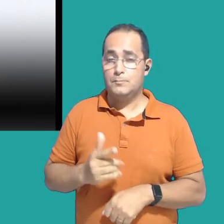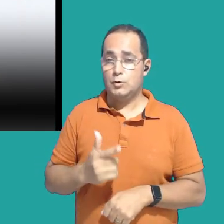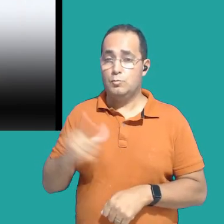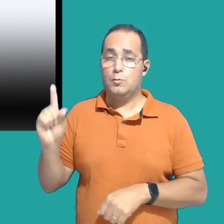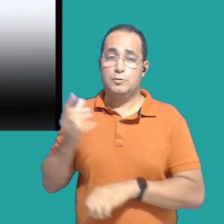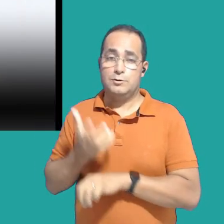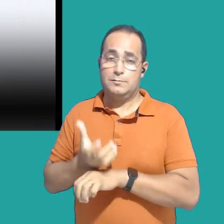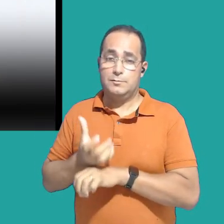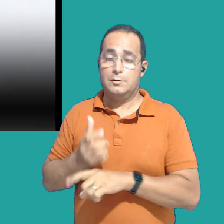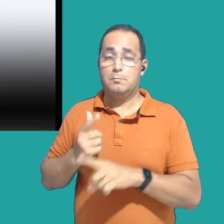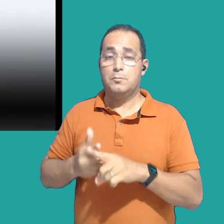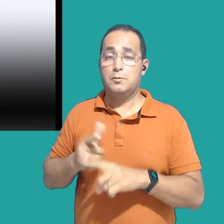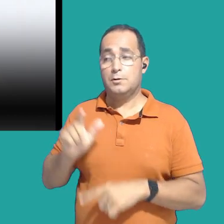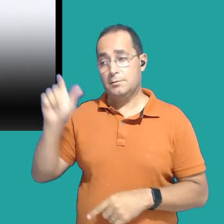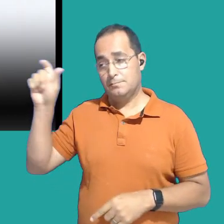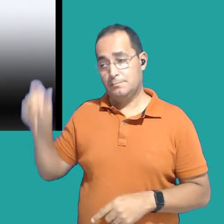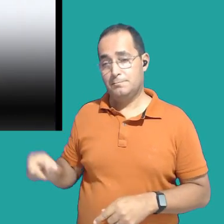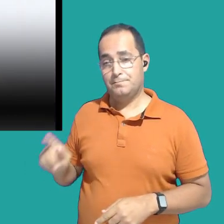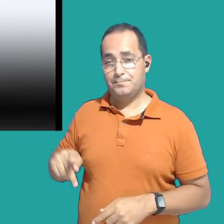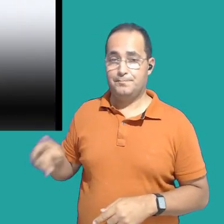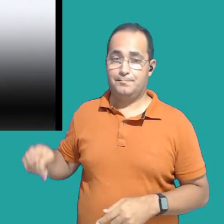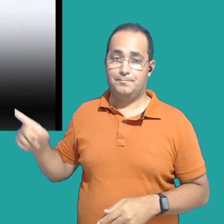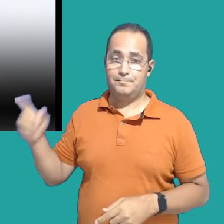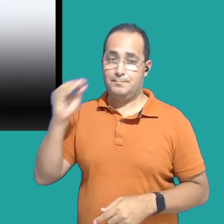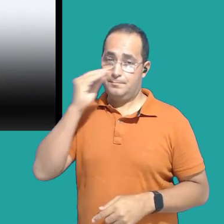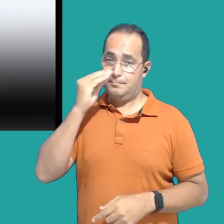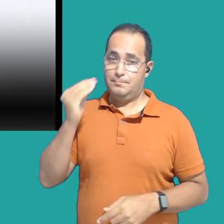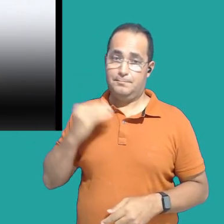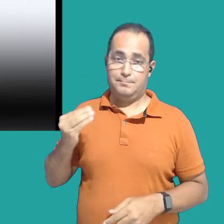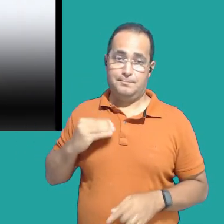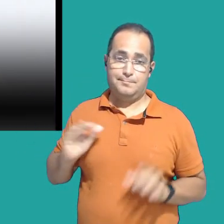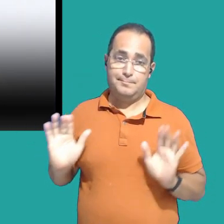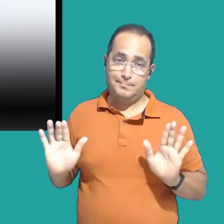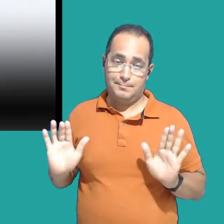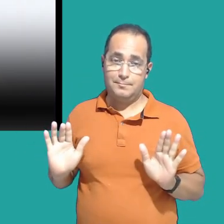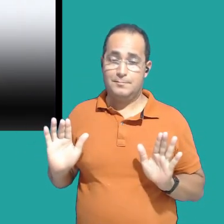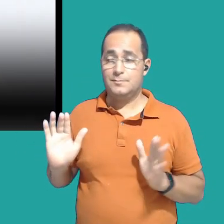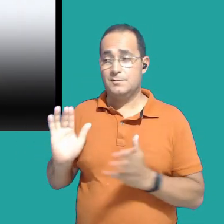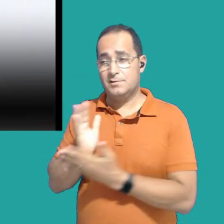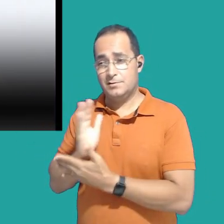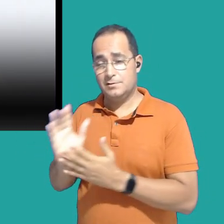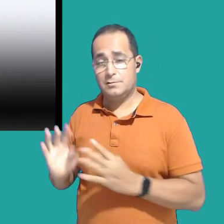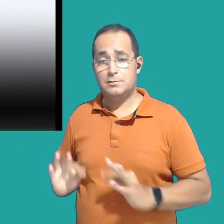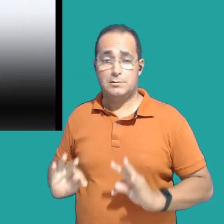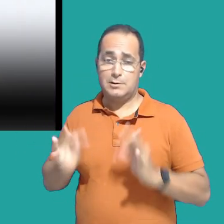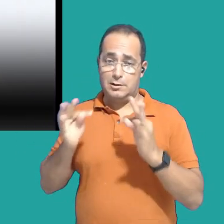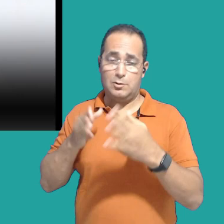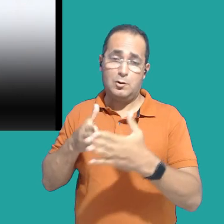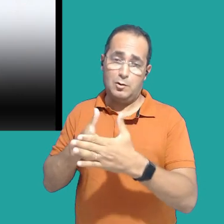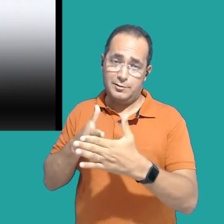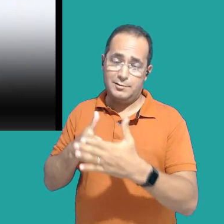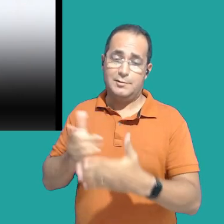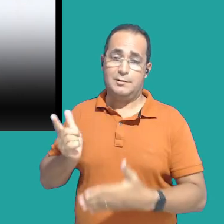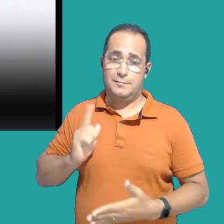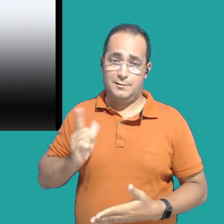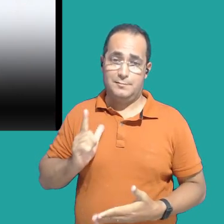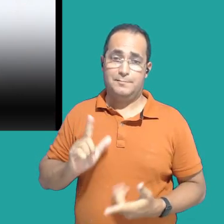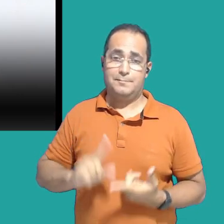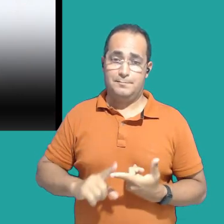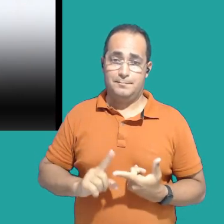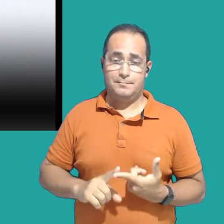desempenho, uma outra disciplina, por essa razão. Então, sei lá, barreiras